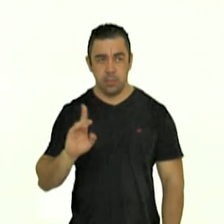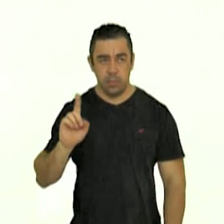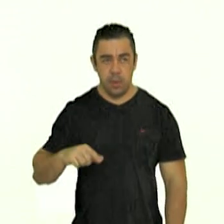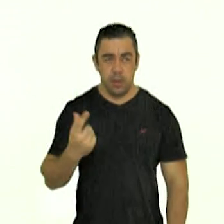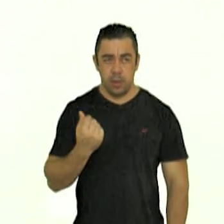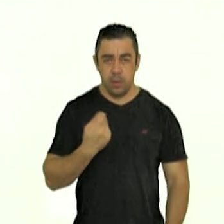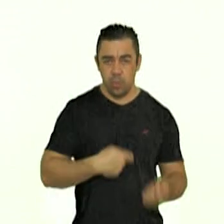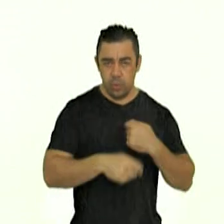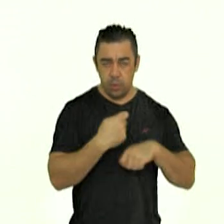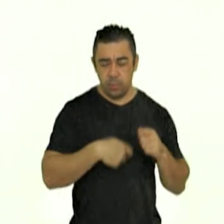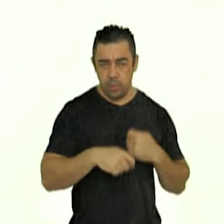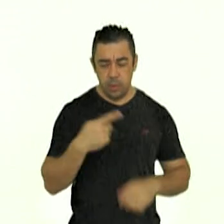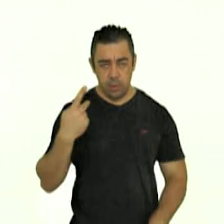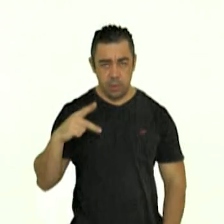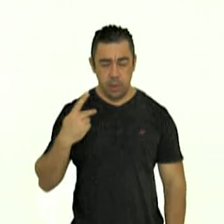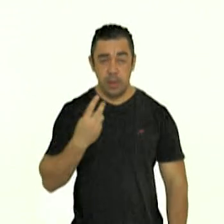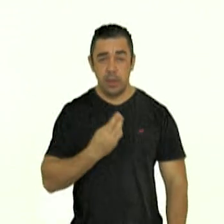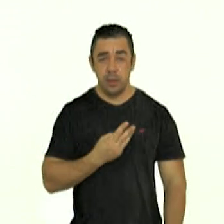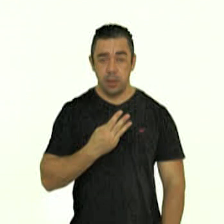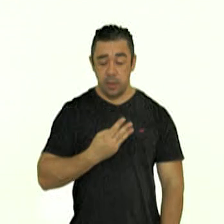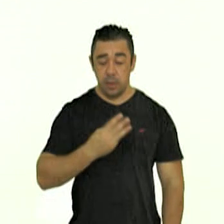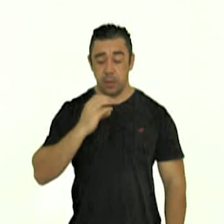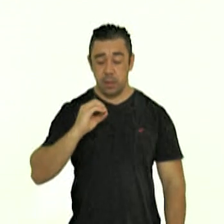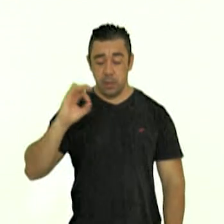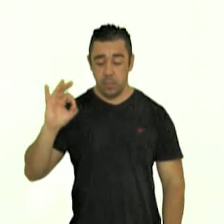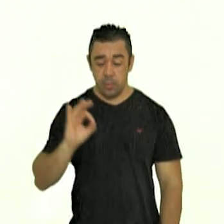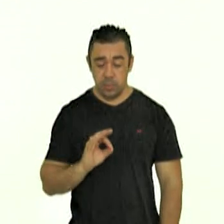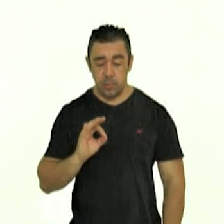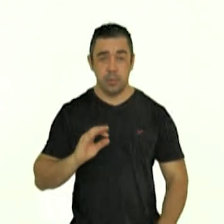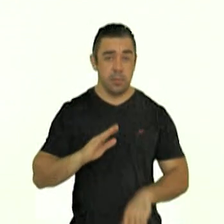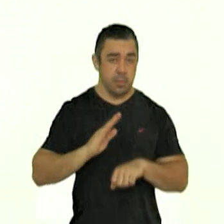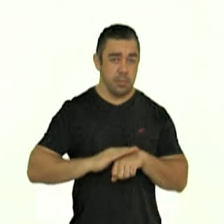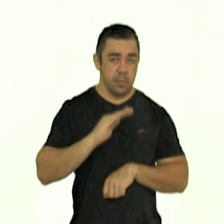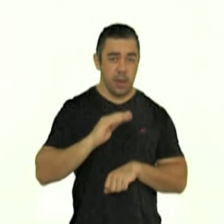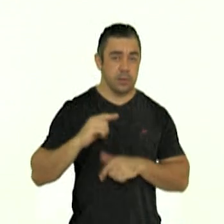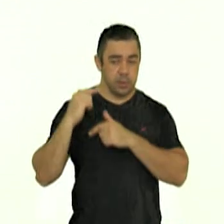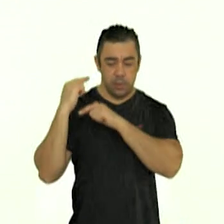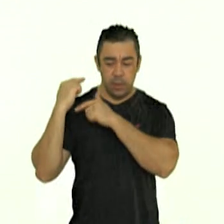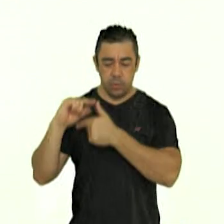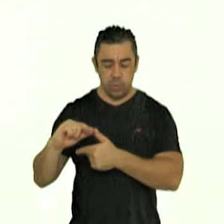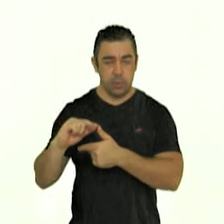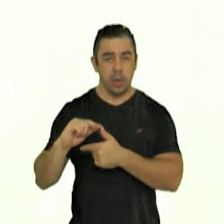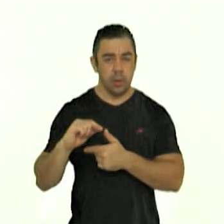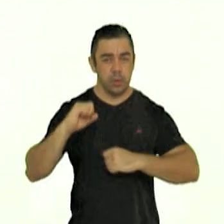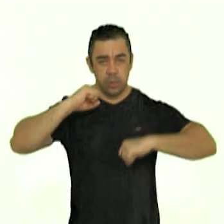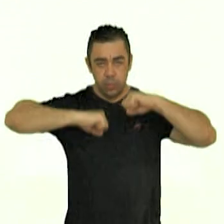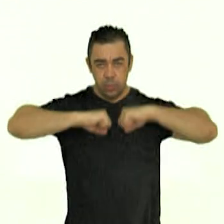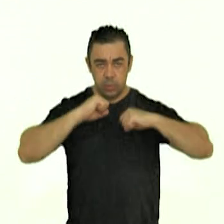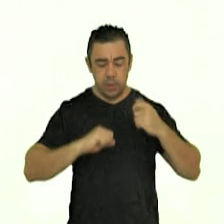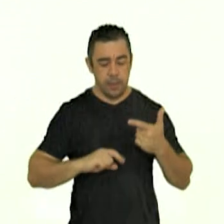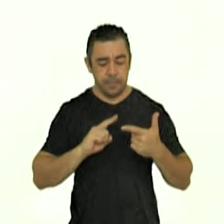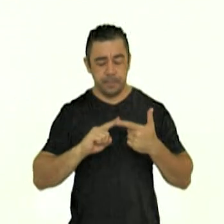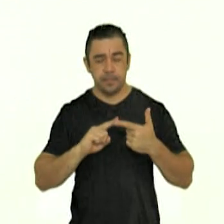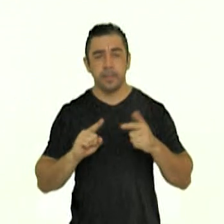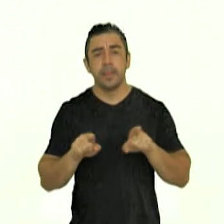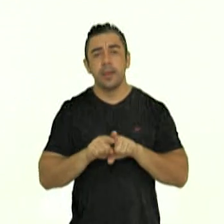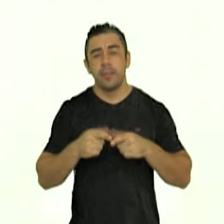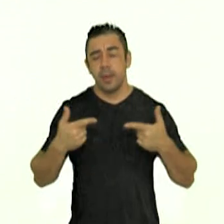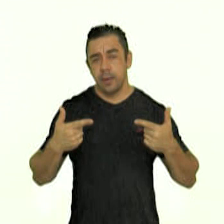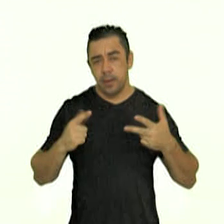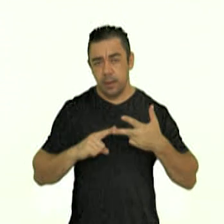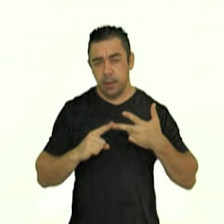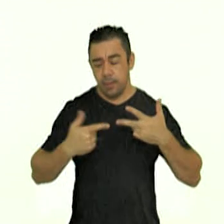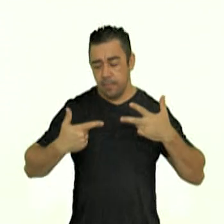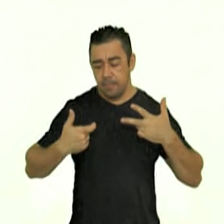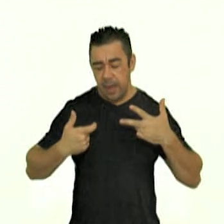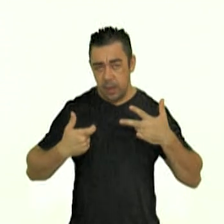Israel, pelo menos 30%. Além das indústrias tradicionais, né, tem o material bélico e os equipamentos eletroeletrônicos,